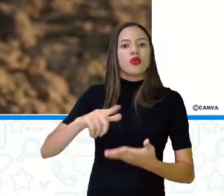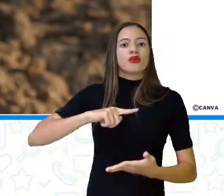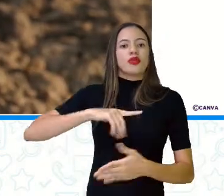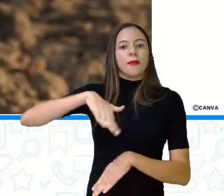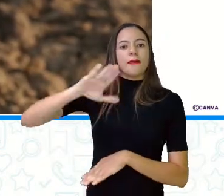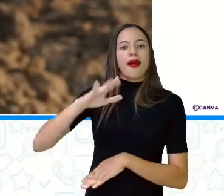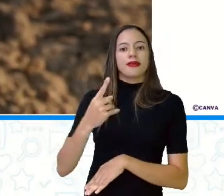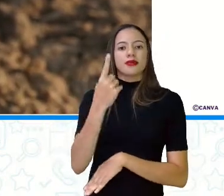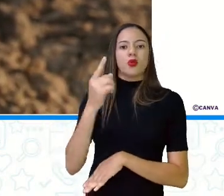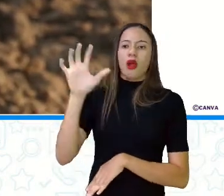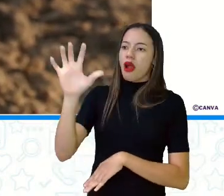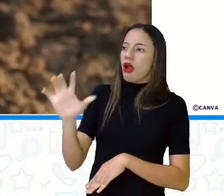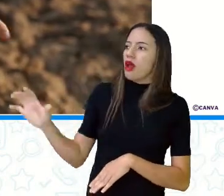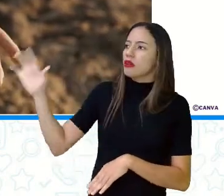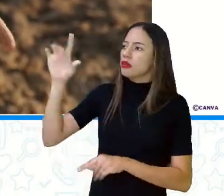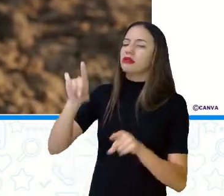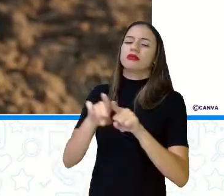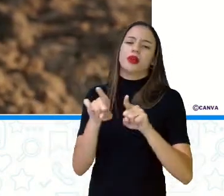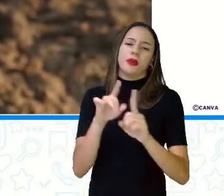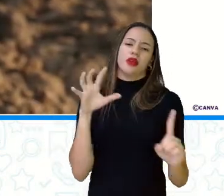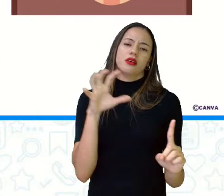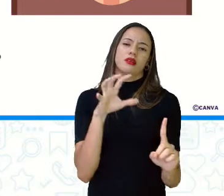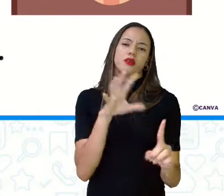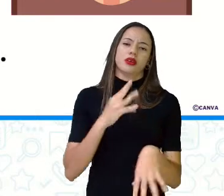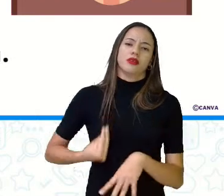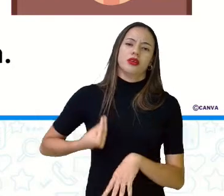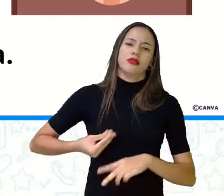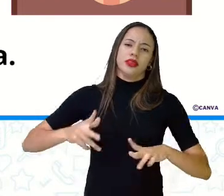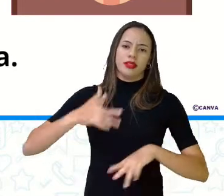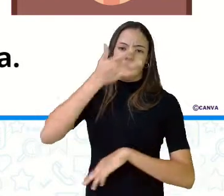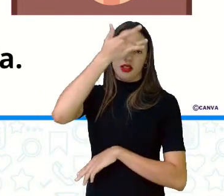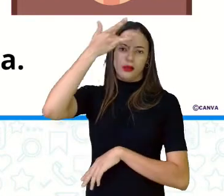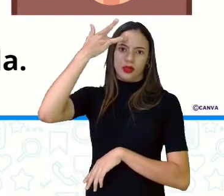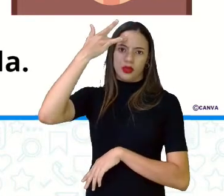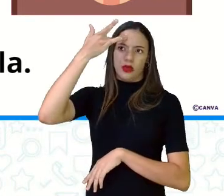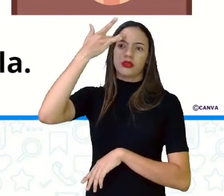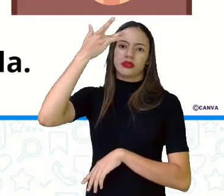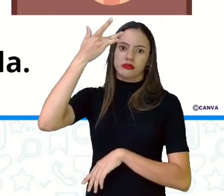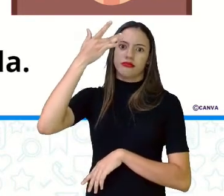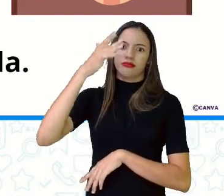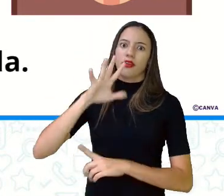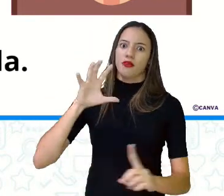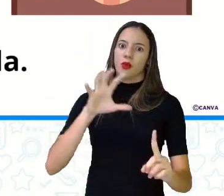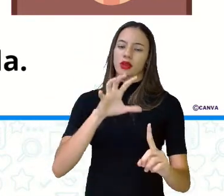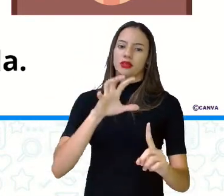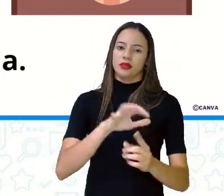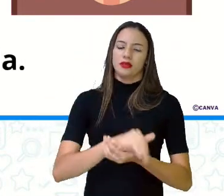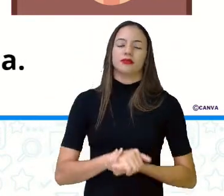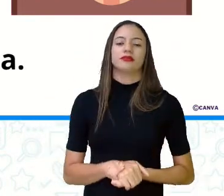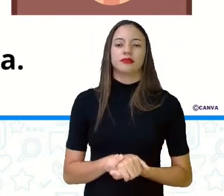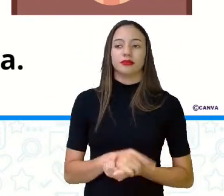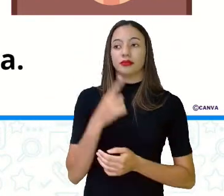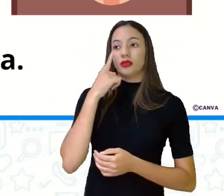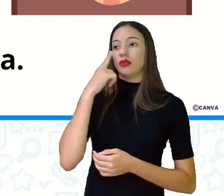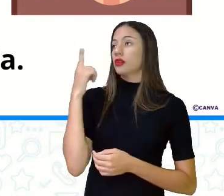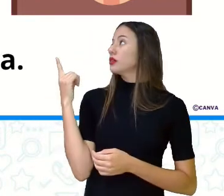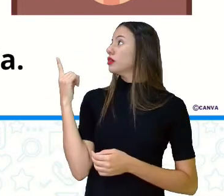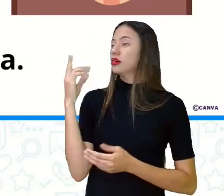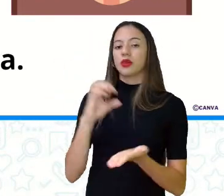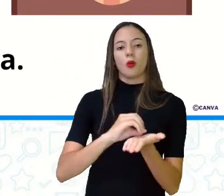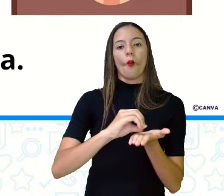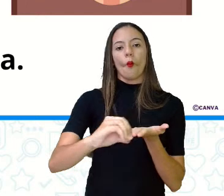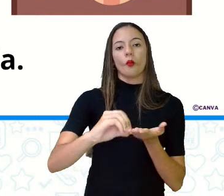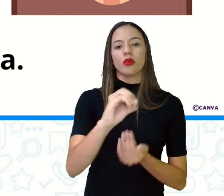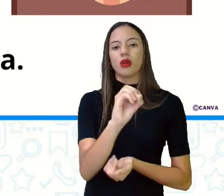e, claro, vai influenciar também na vida das pessoas, no modo de vida das pessoas. E aí nós temos o